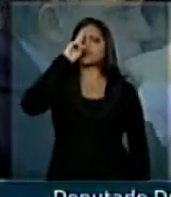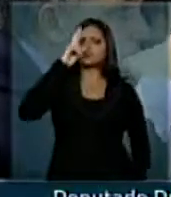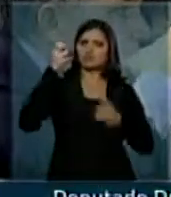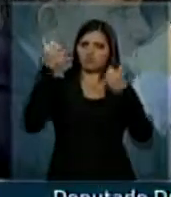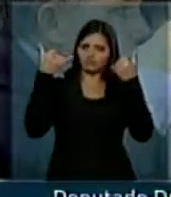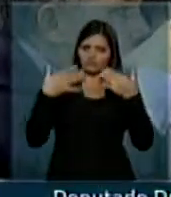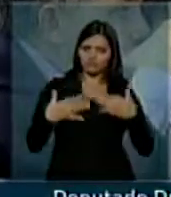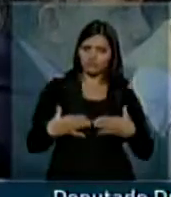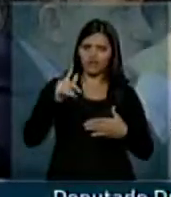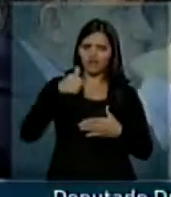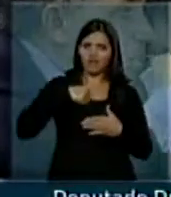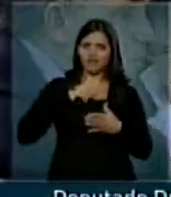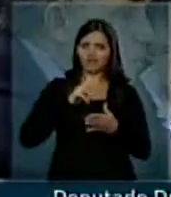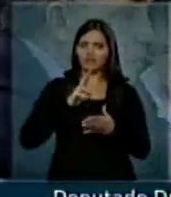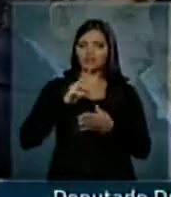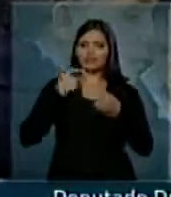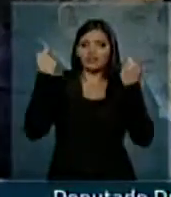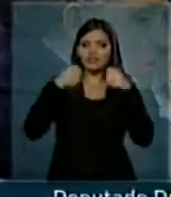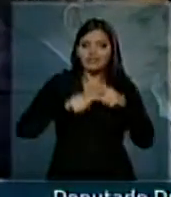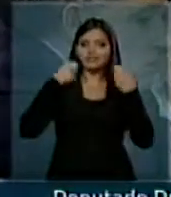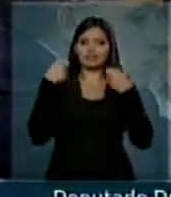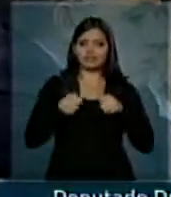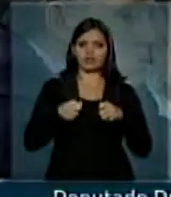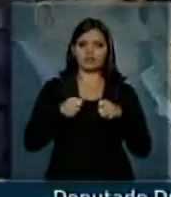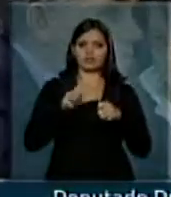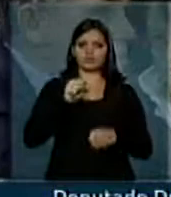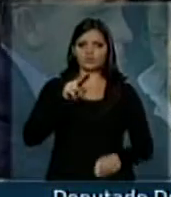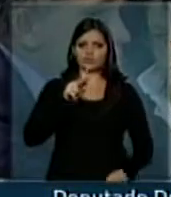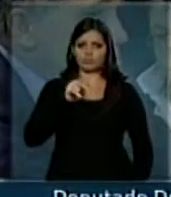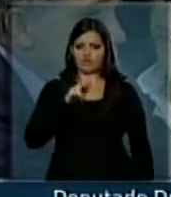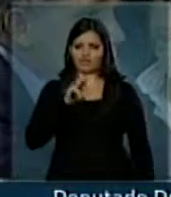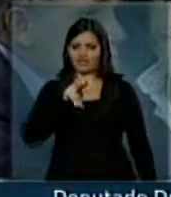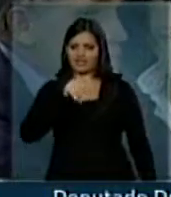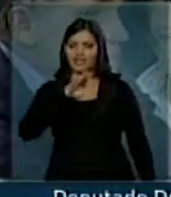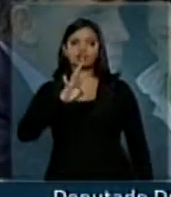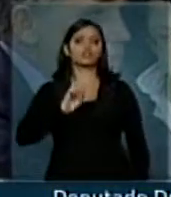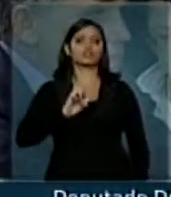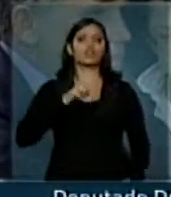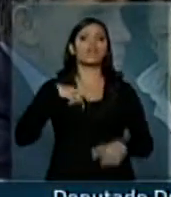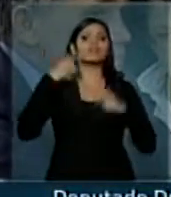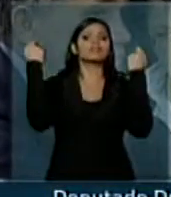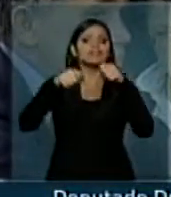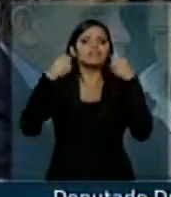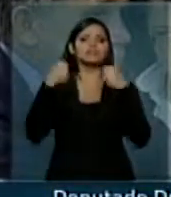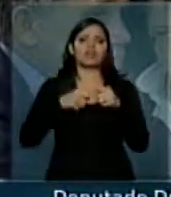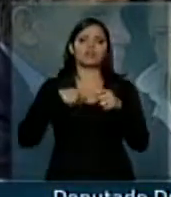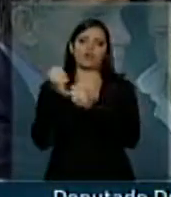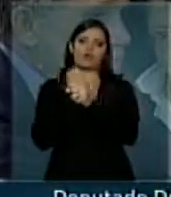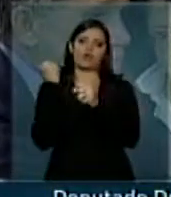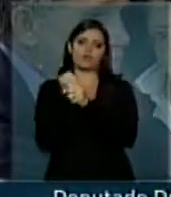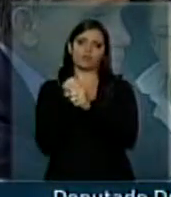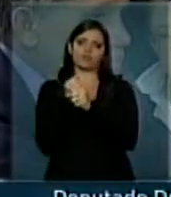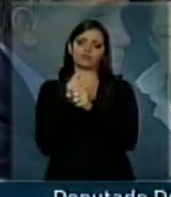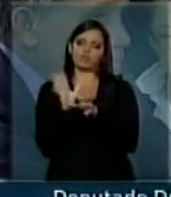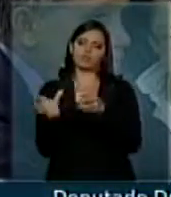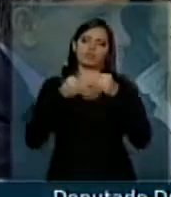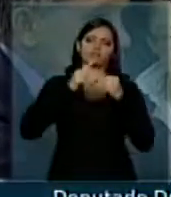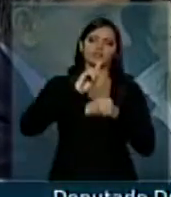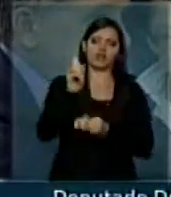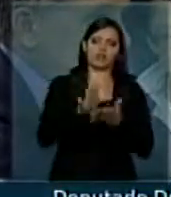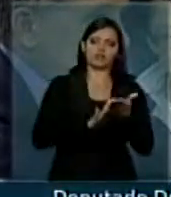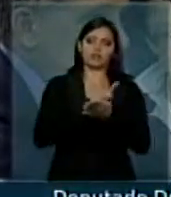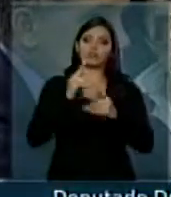colocou como fatores supervenientes assuntos que apareceram depois das obras iniciadas, porque o Ministério tem